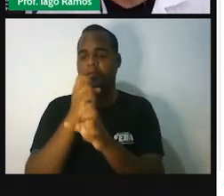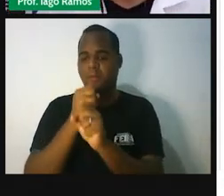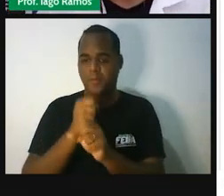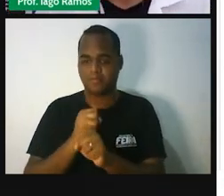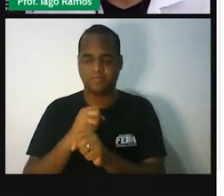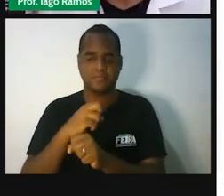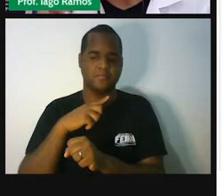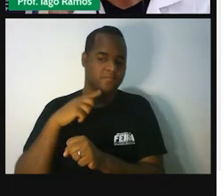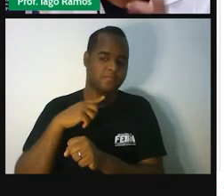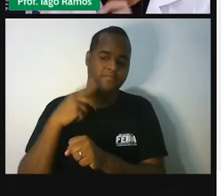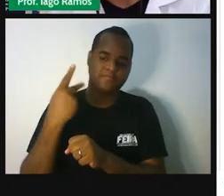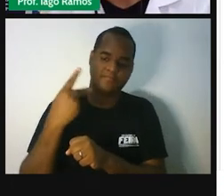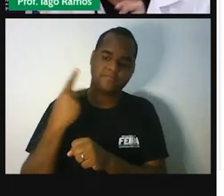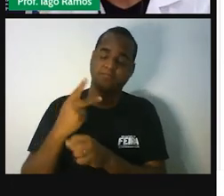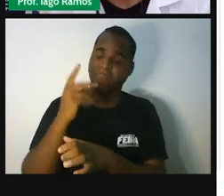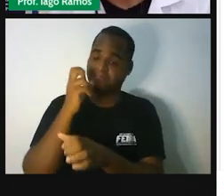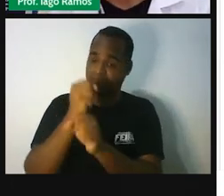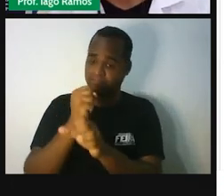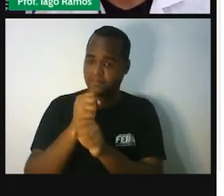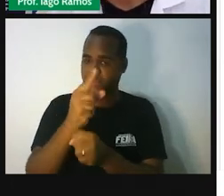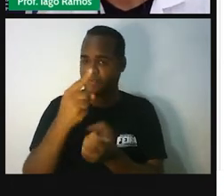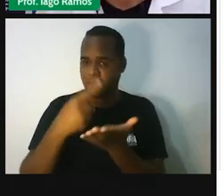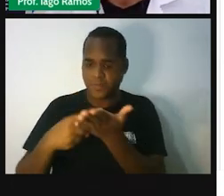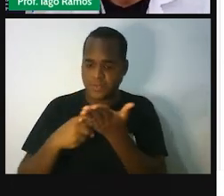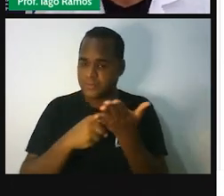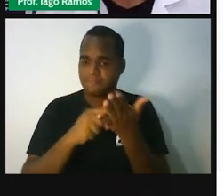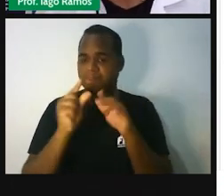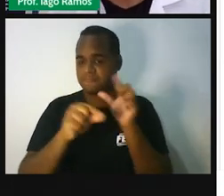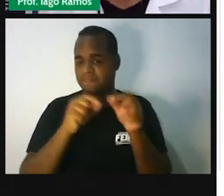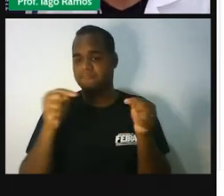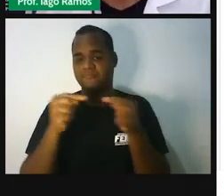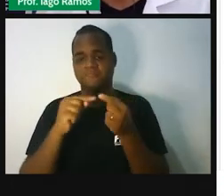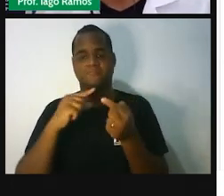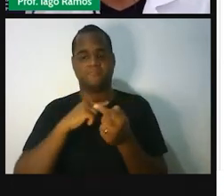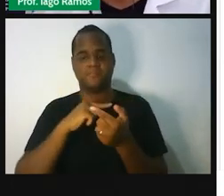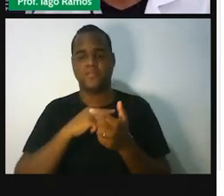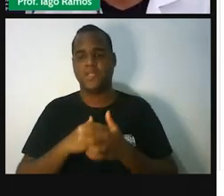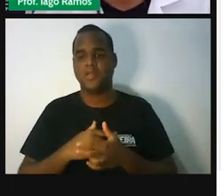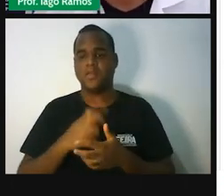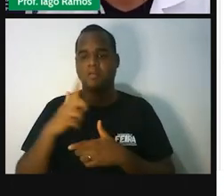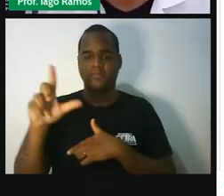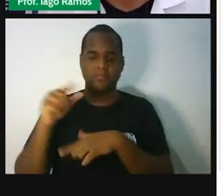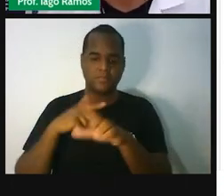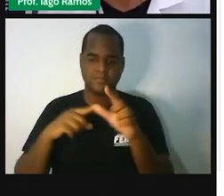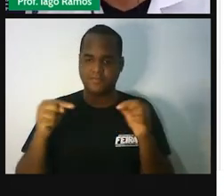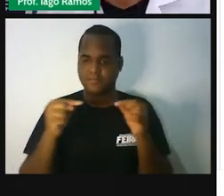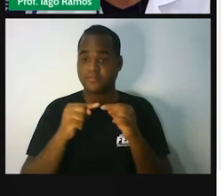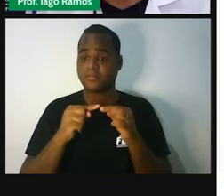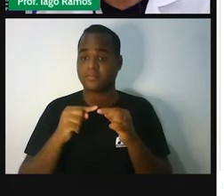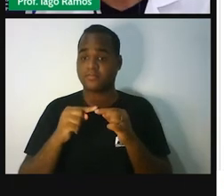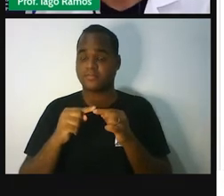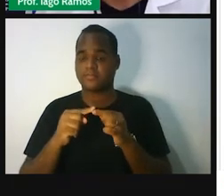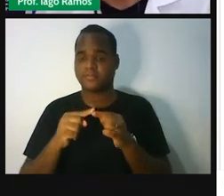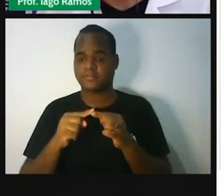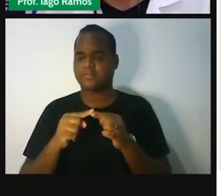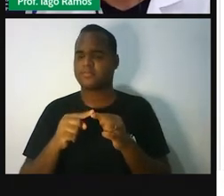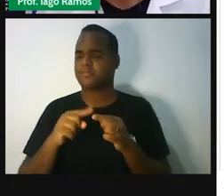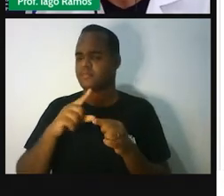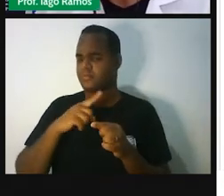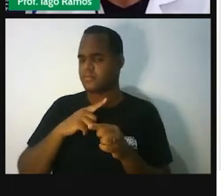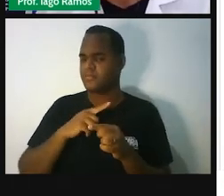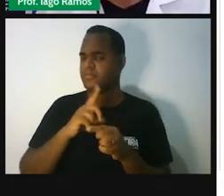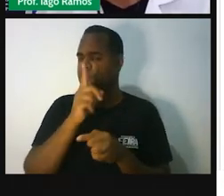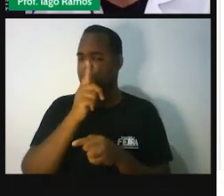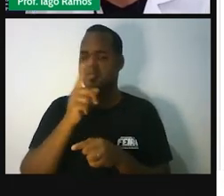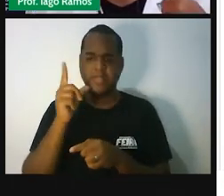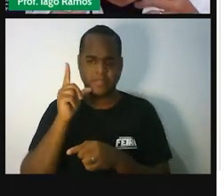dentro dessa contagem, você combina opções. Outra opção, digamos que a gente vá numa lanchonete e a gente tenha lá